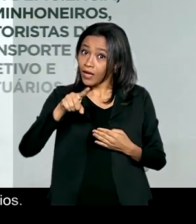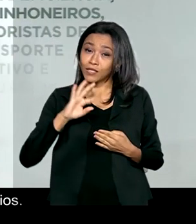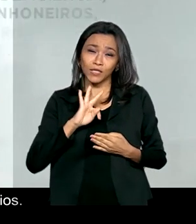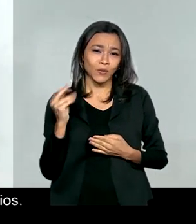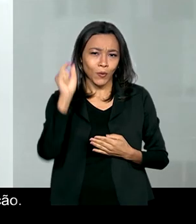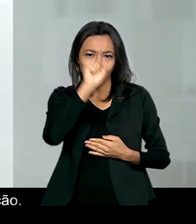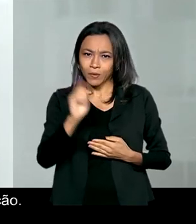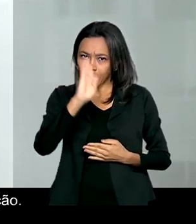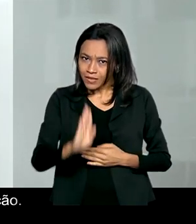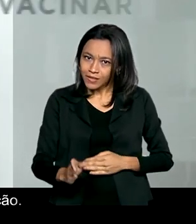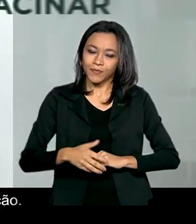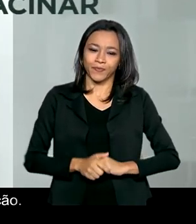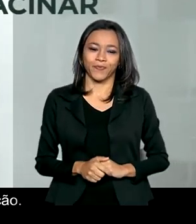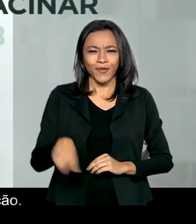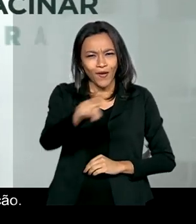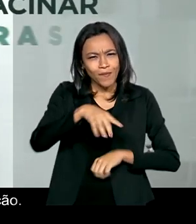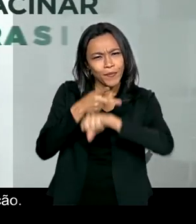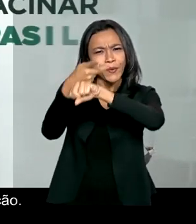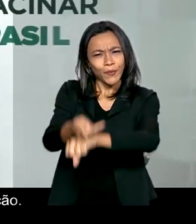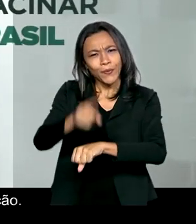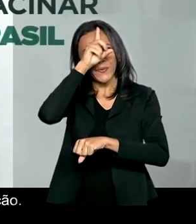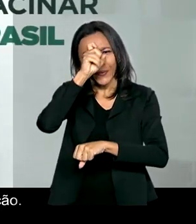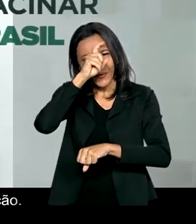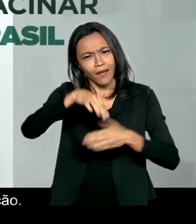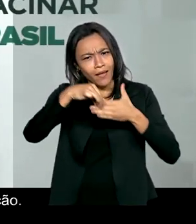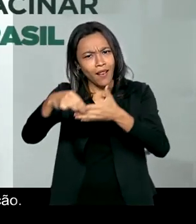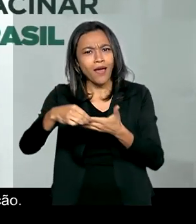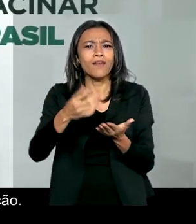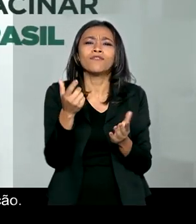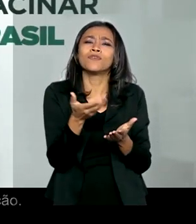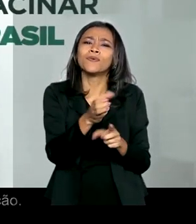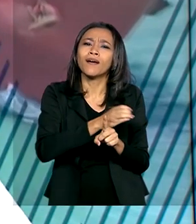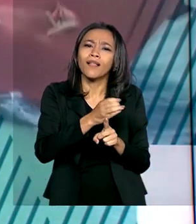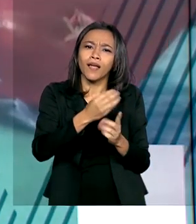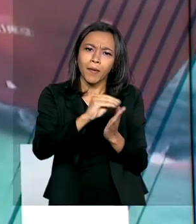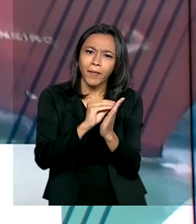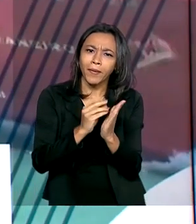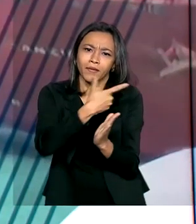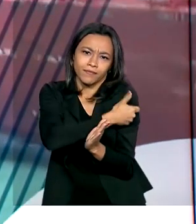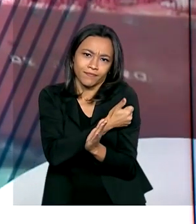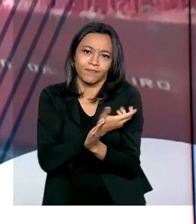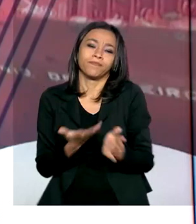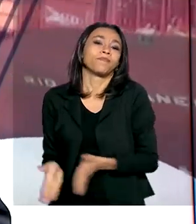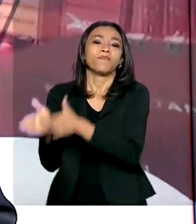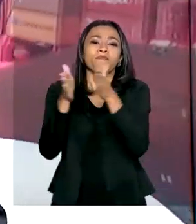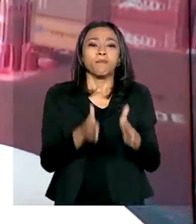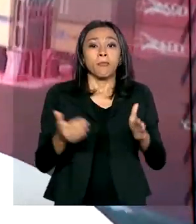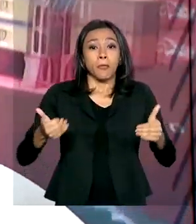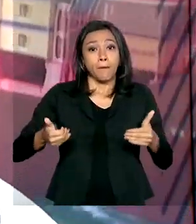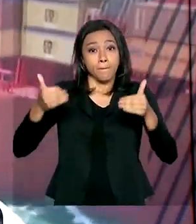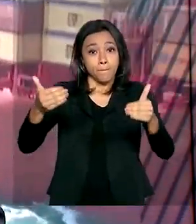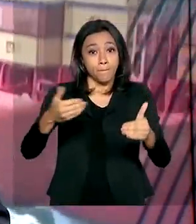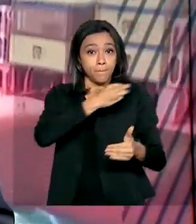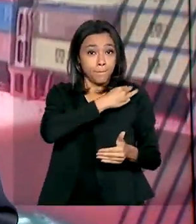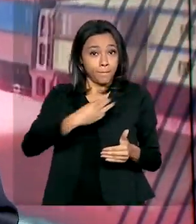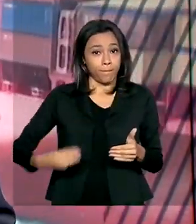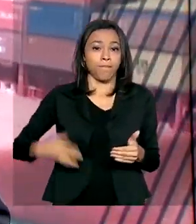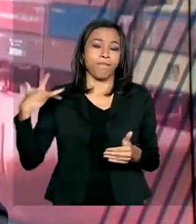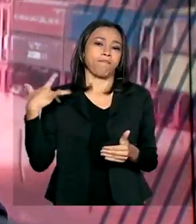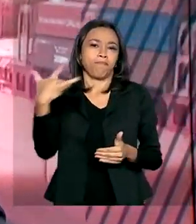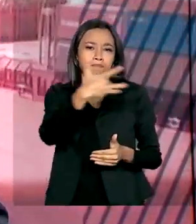todo o país. Procure um posto de saúde e leve a caderneta de vacinação. O ministro da Saúde, Nelson